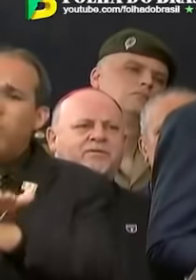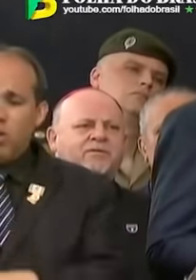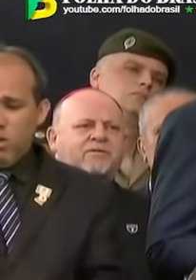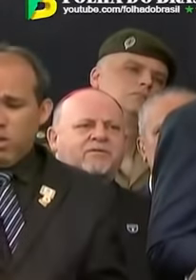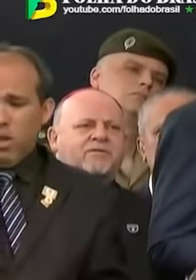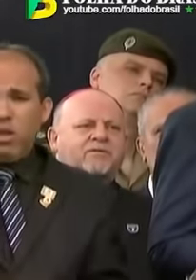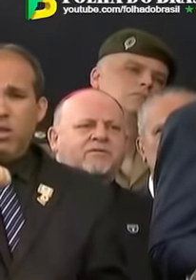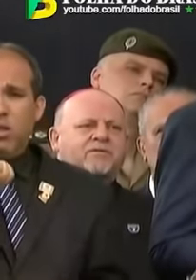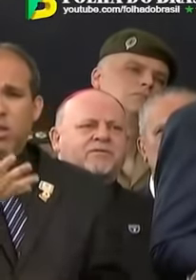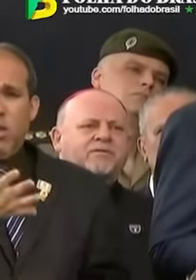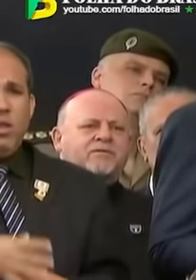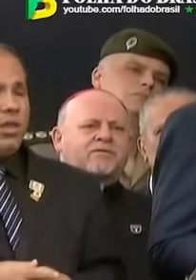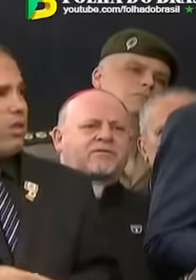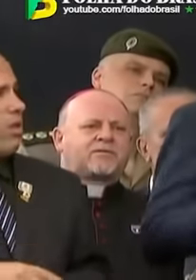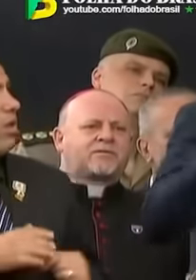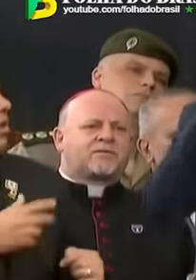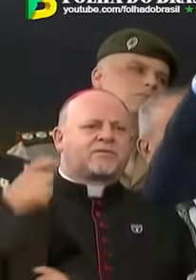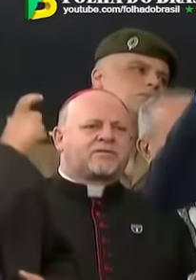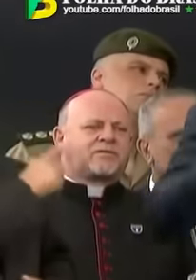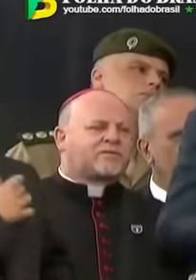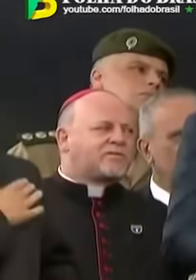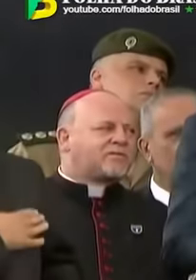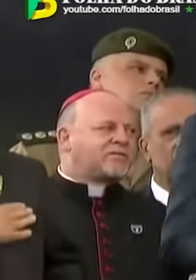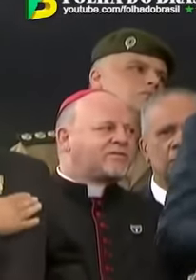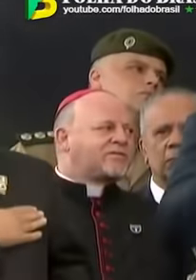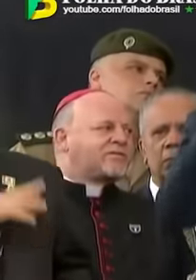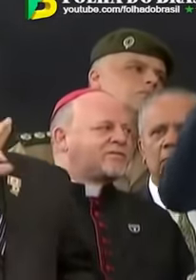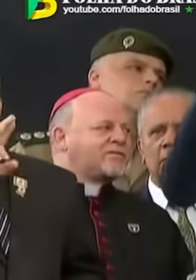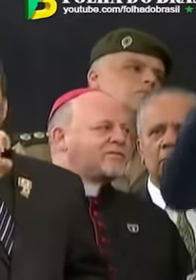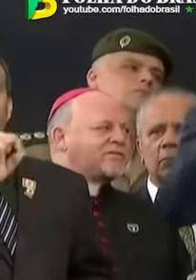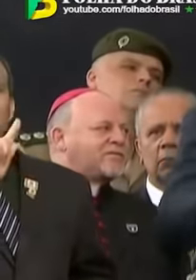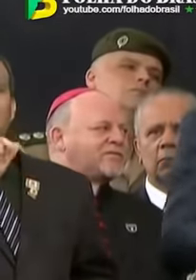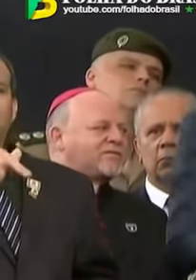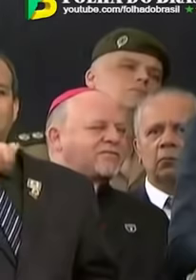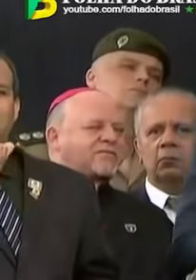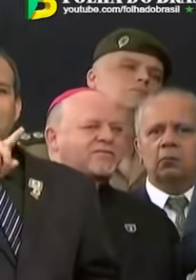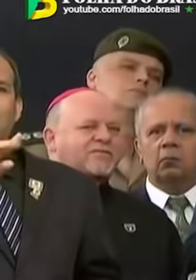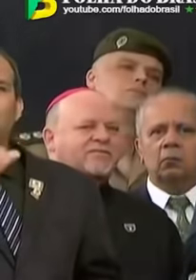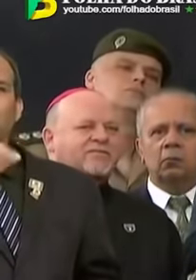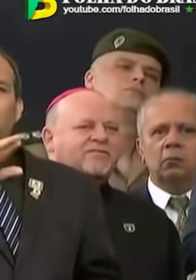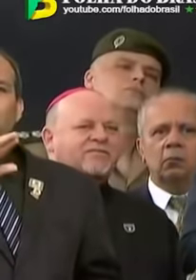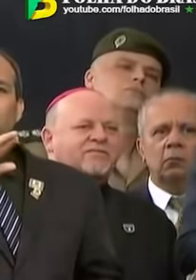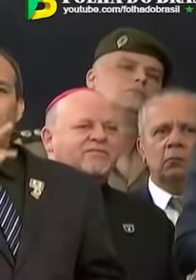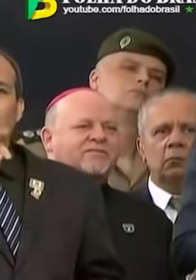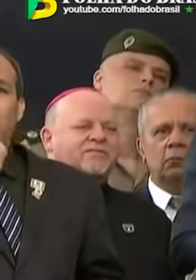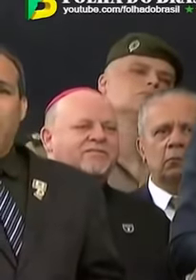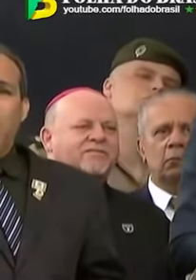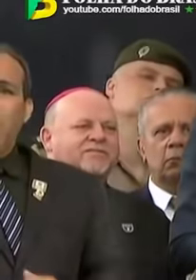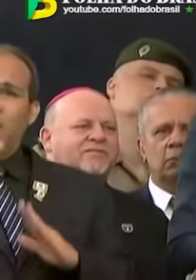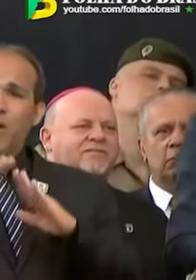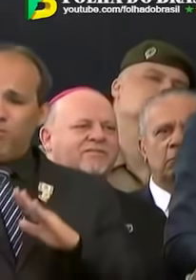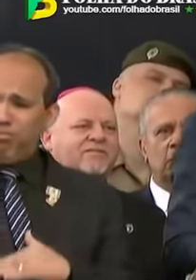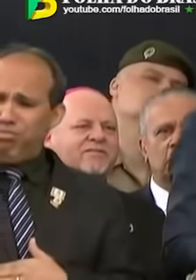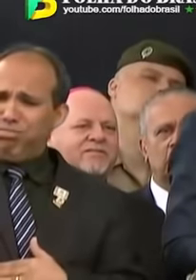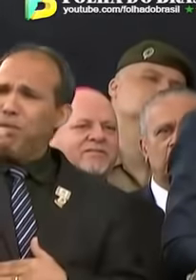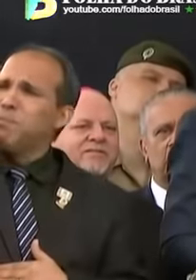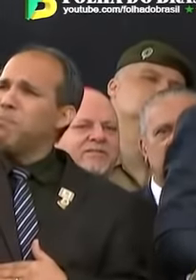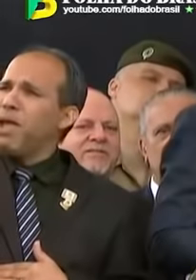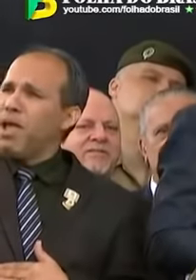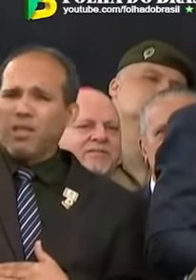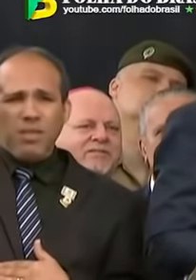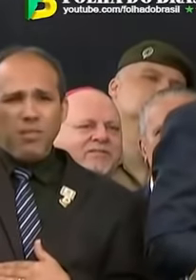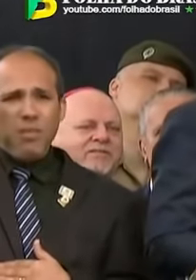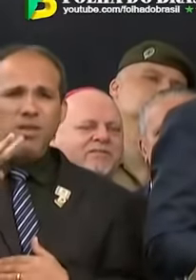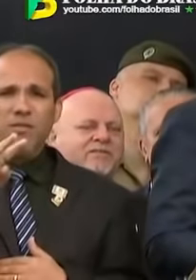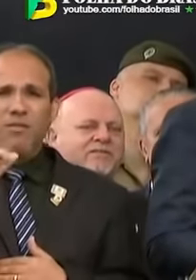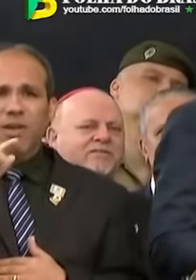idade, prezada Regina Duarte. Fui criado ao lado aqui de São Paulo, na região do Vado Ribeira, a